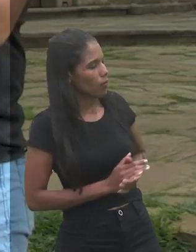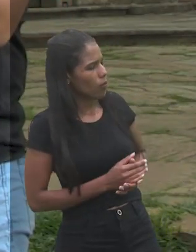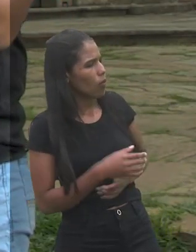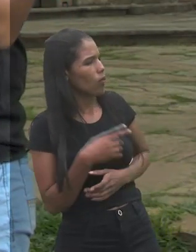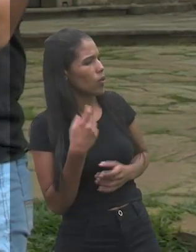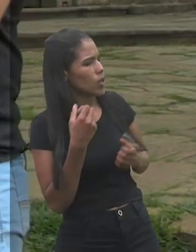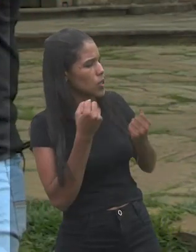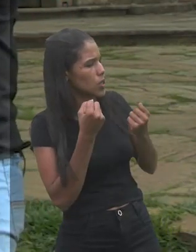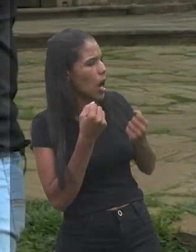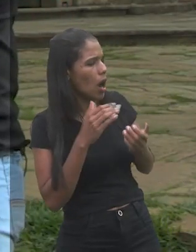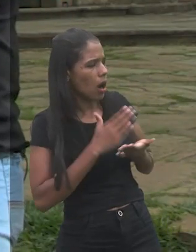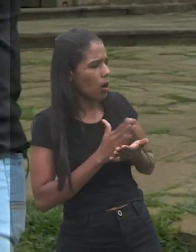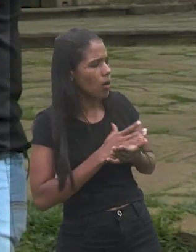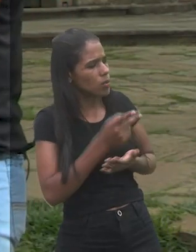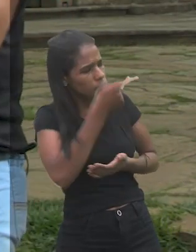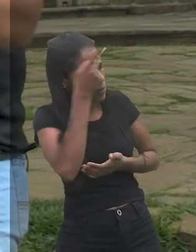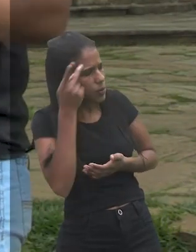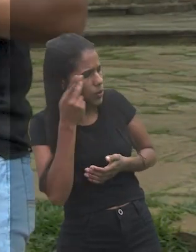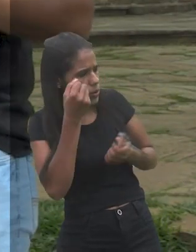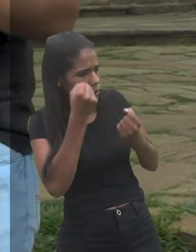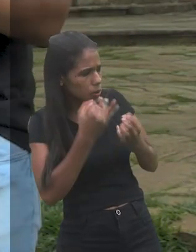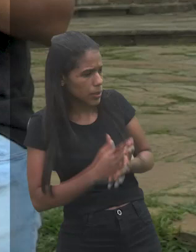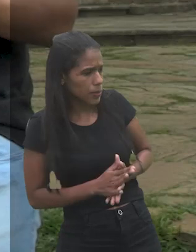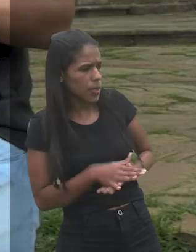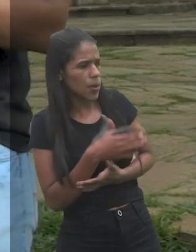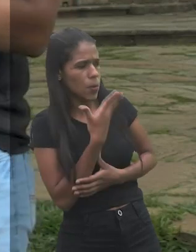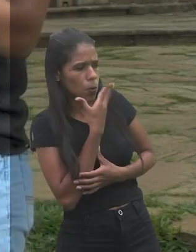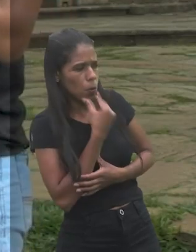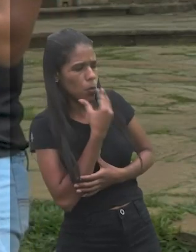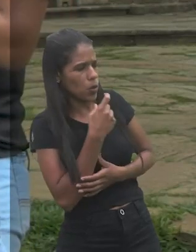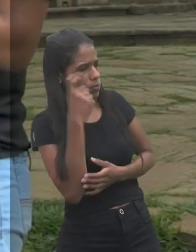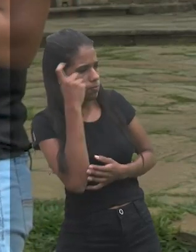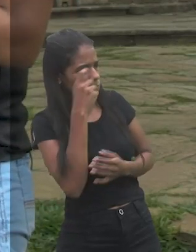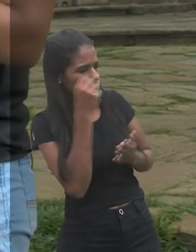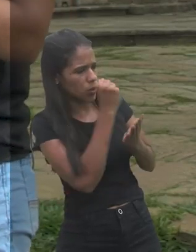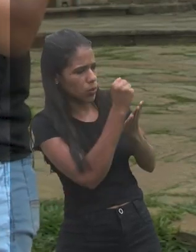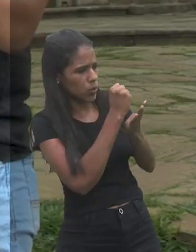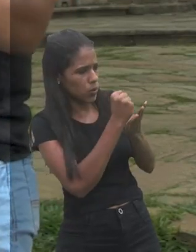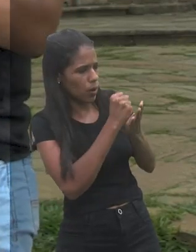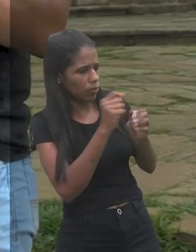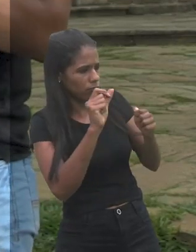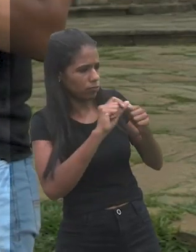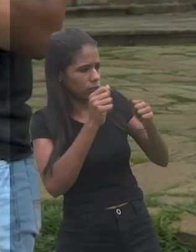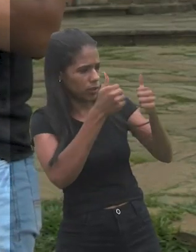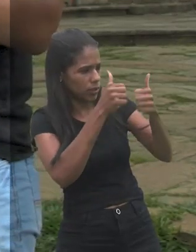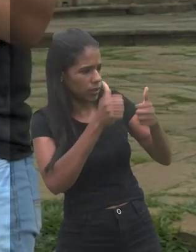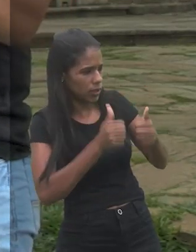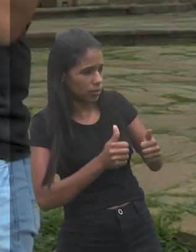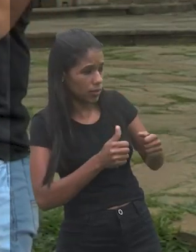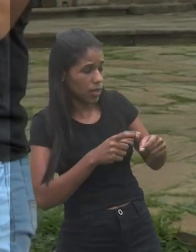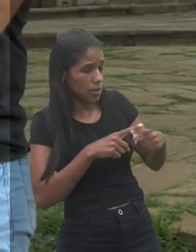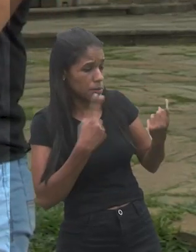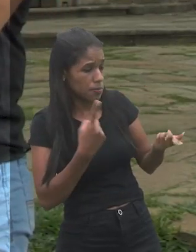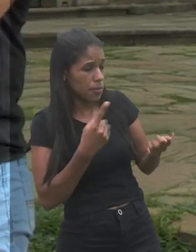que não eram bem vistas, como por exemplo na religião nós temos o Judas, e por aí vai, esses